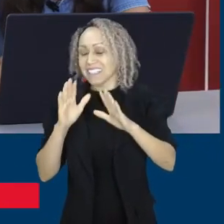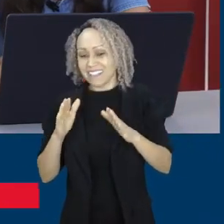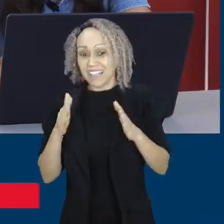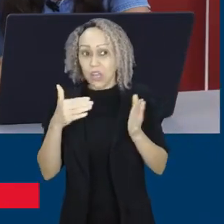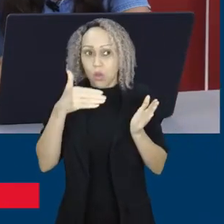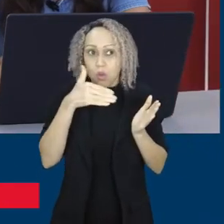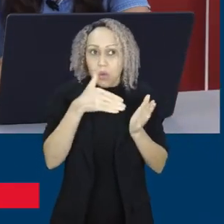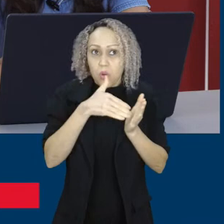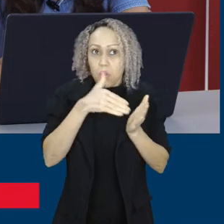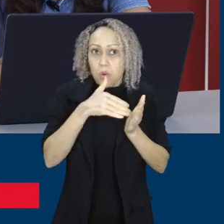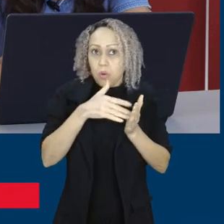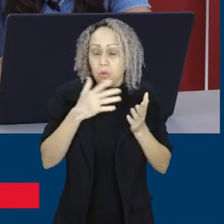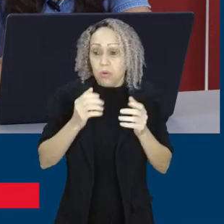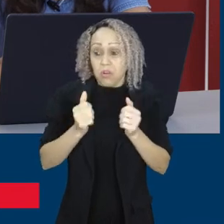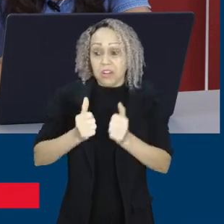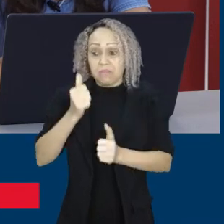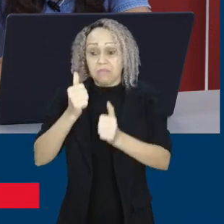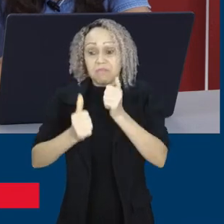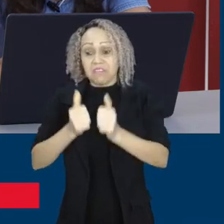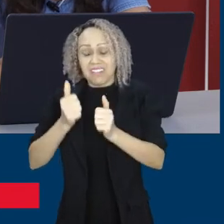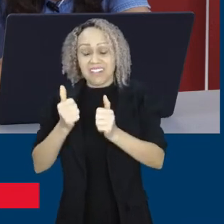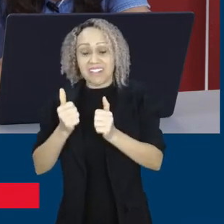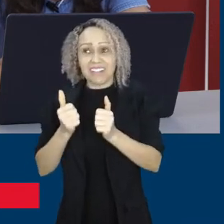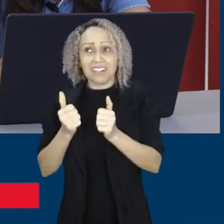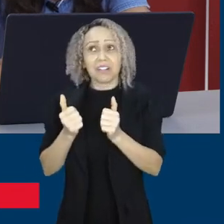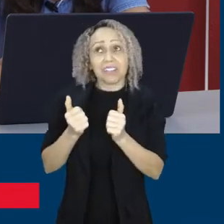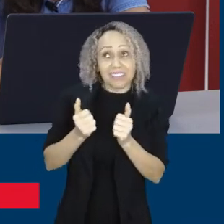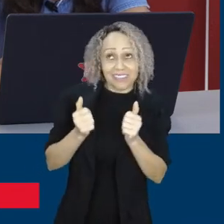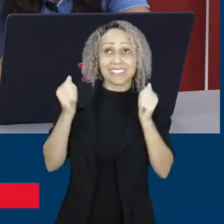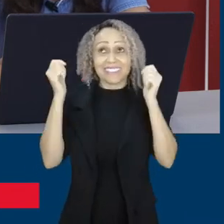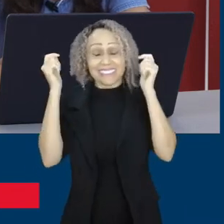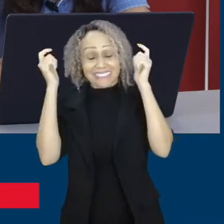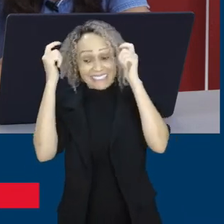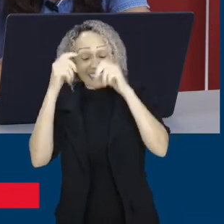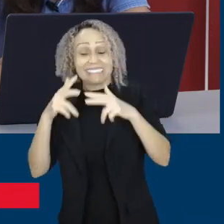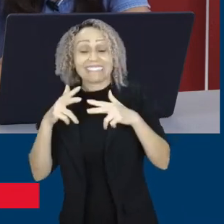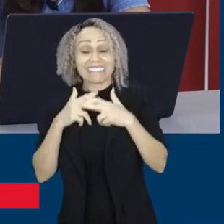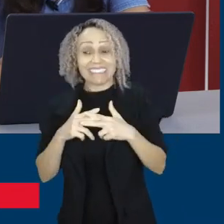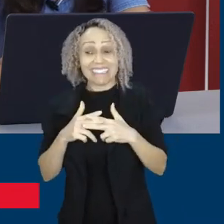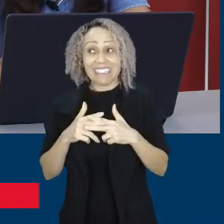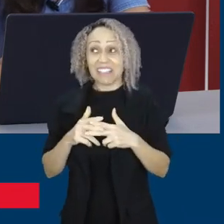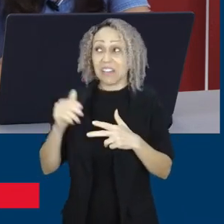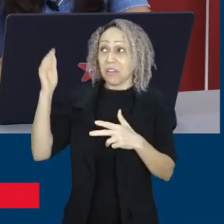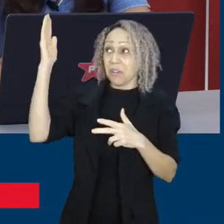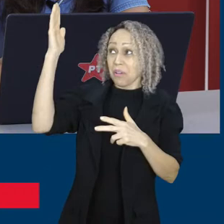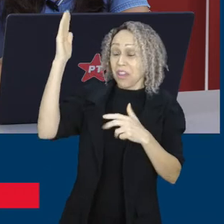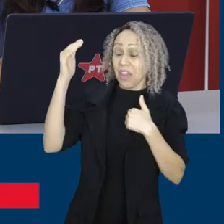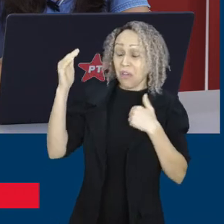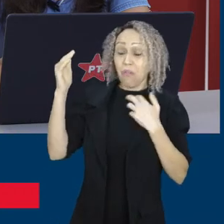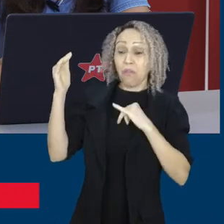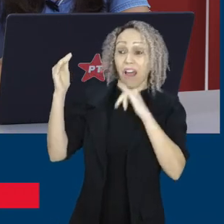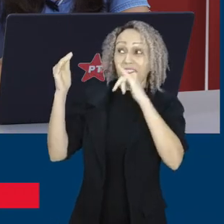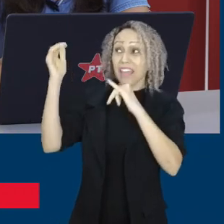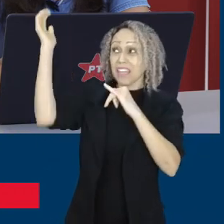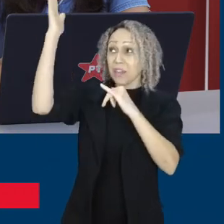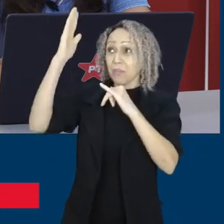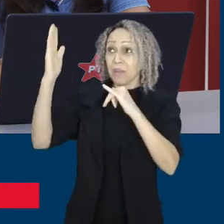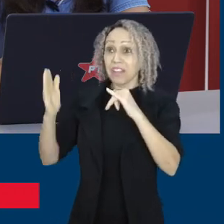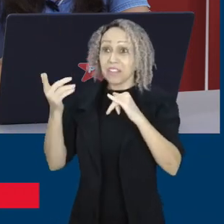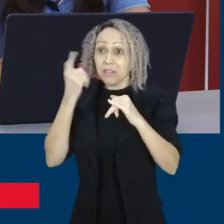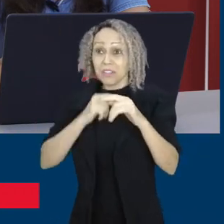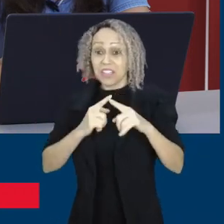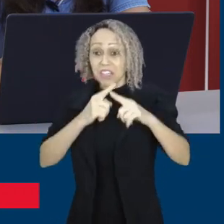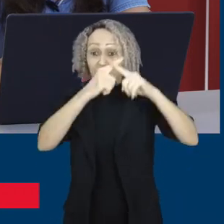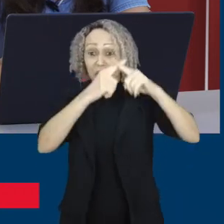complicado ali né eu falei dois a zero e a gente tomou agora o seguinte hoje não pode perder mais então hoje não pode